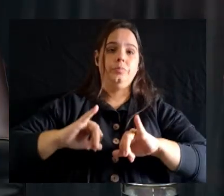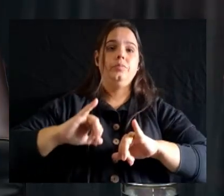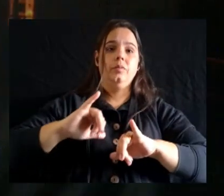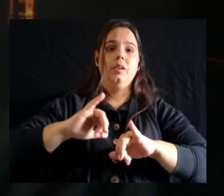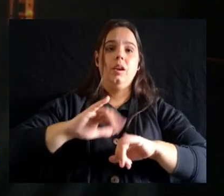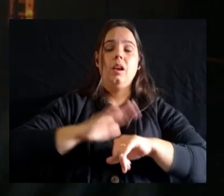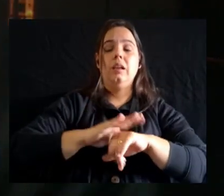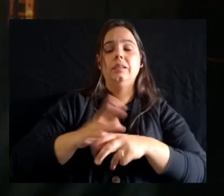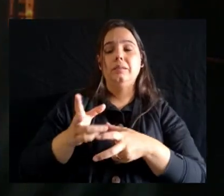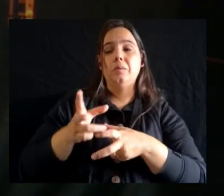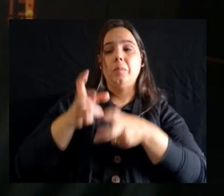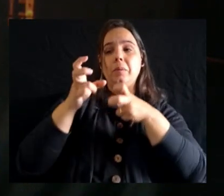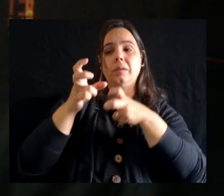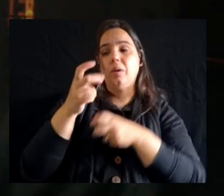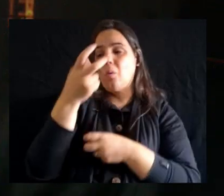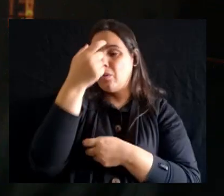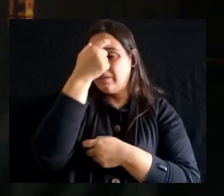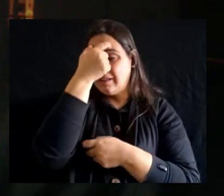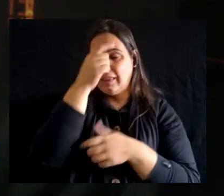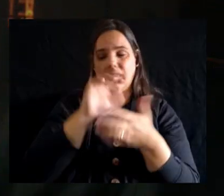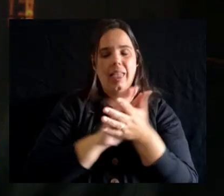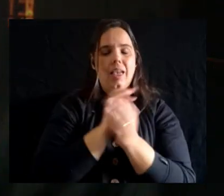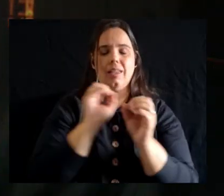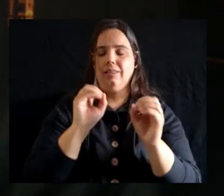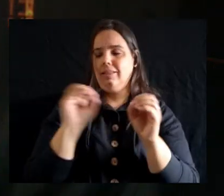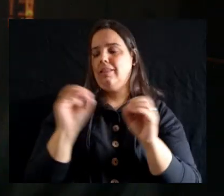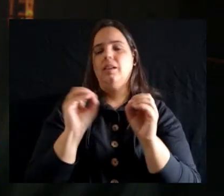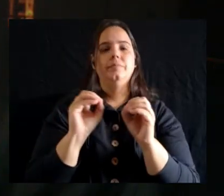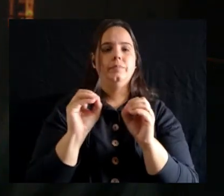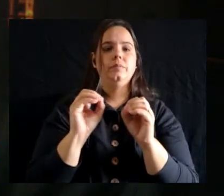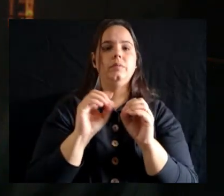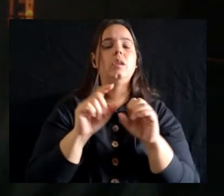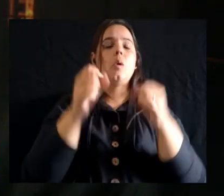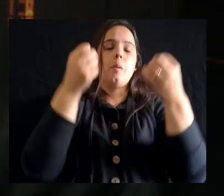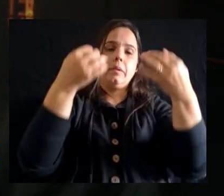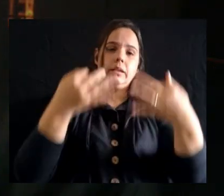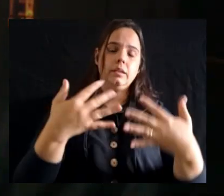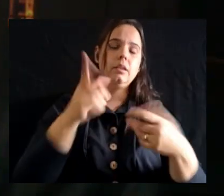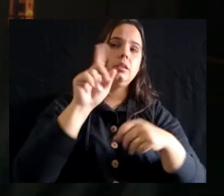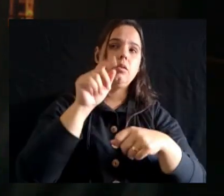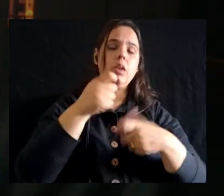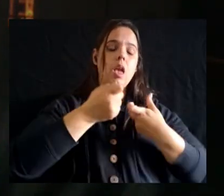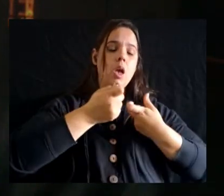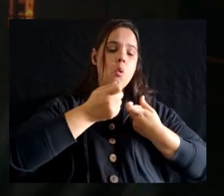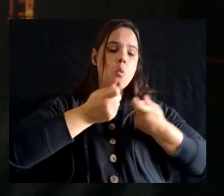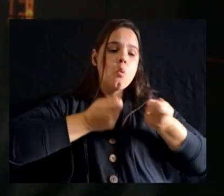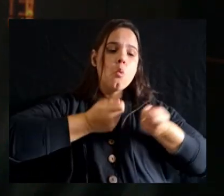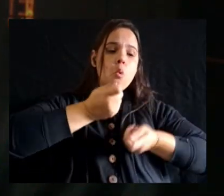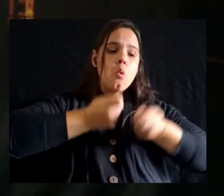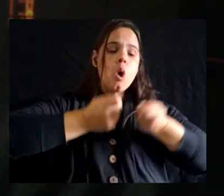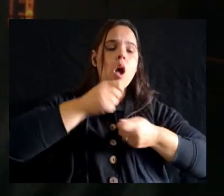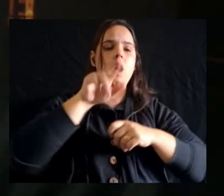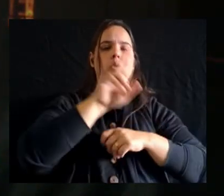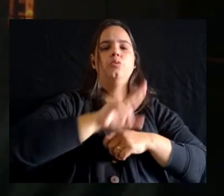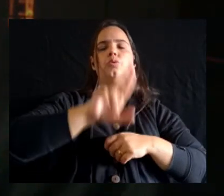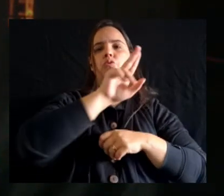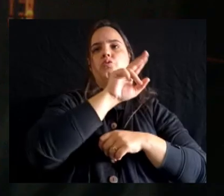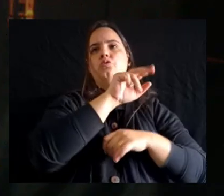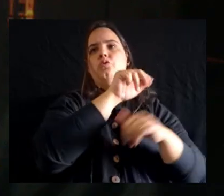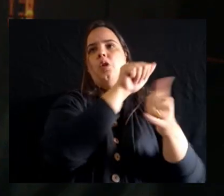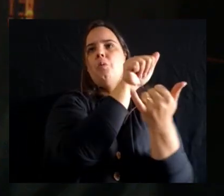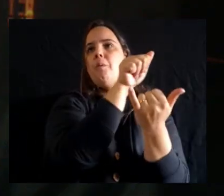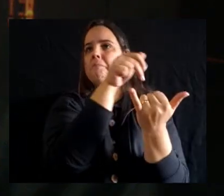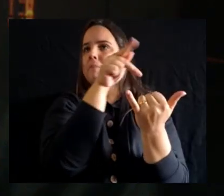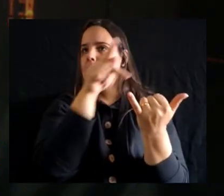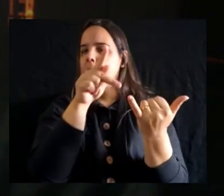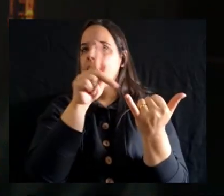conscientemente. Daí a importância de moderar o uso desses aplicativos, né? E não só esses de alimentação, de contagem de calorias, de contagem